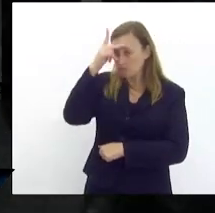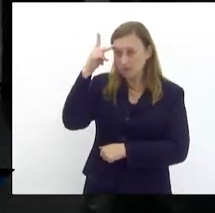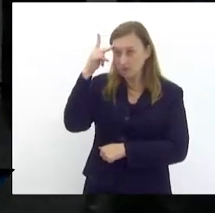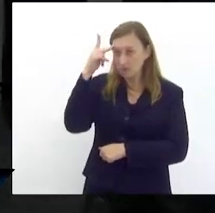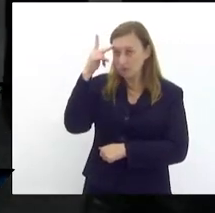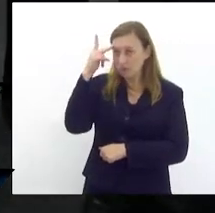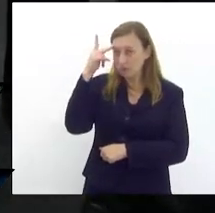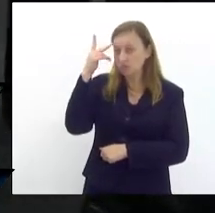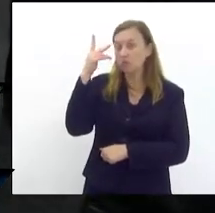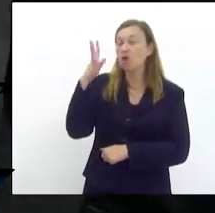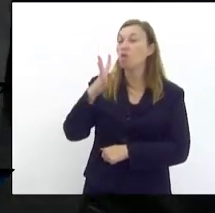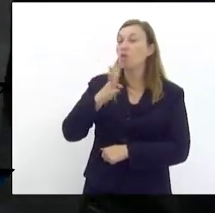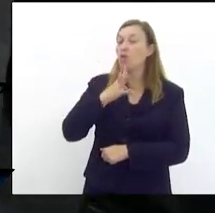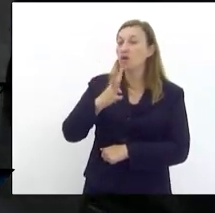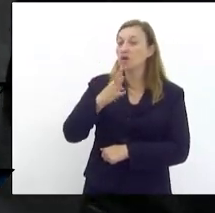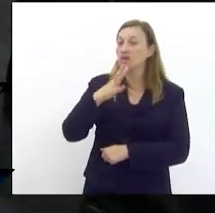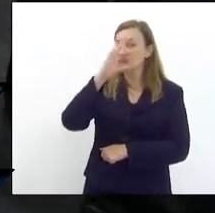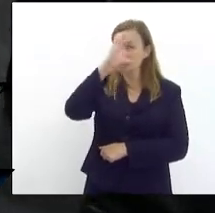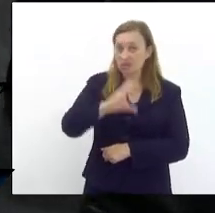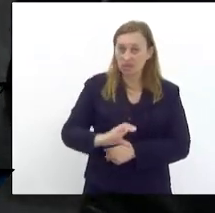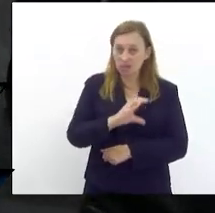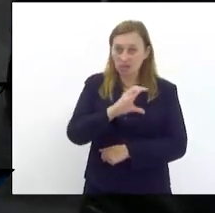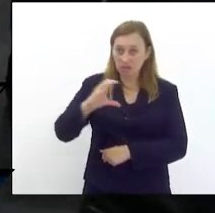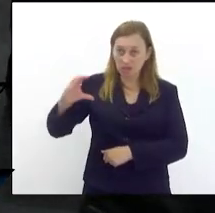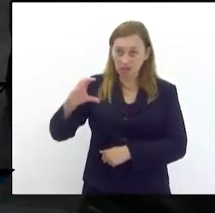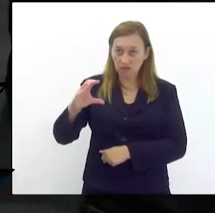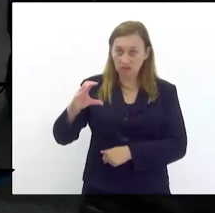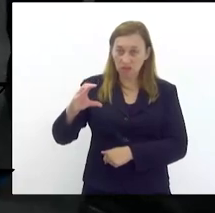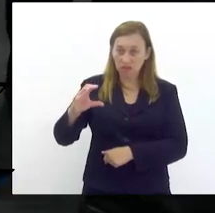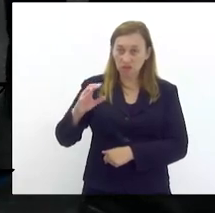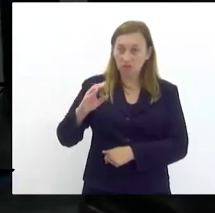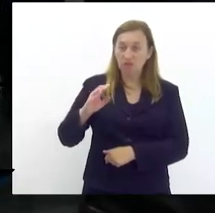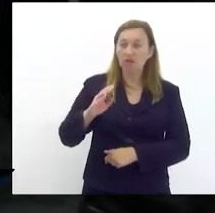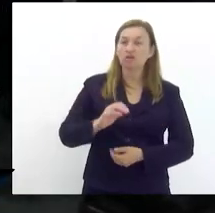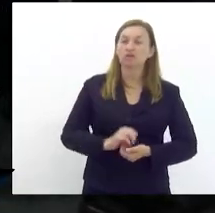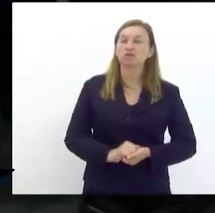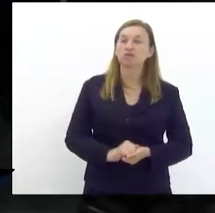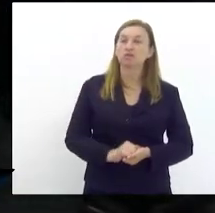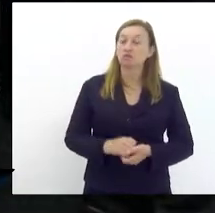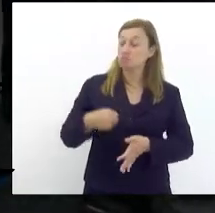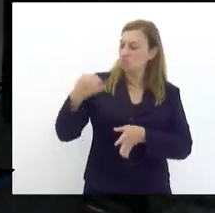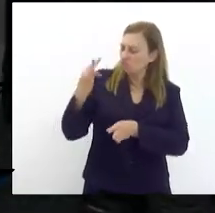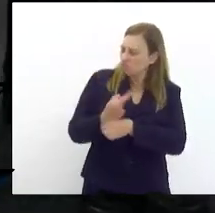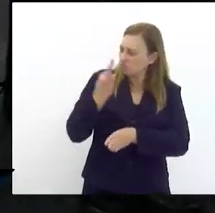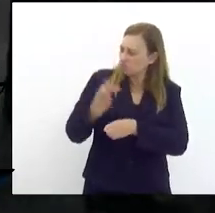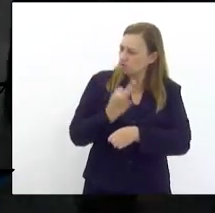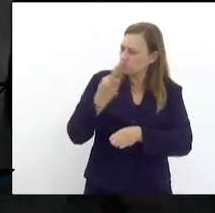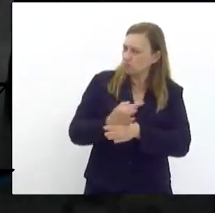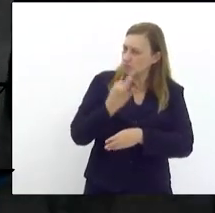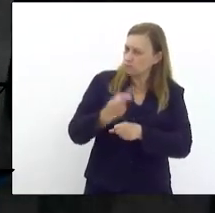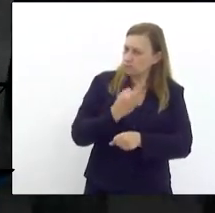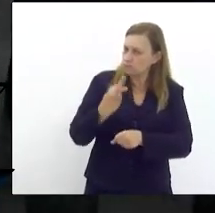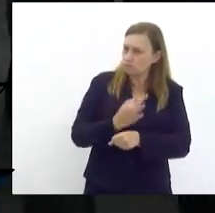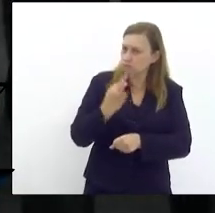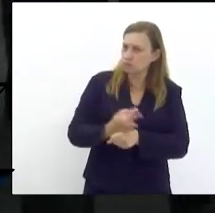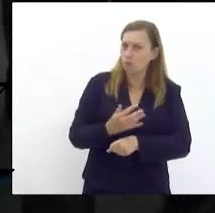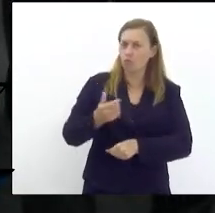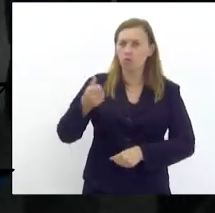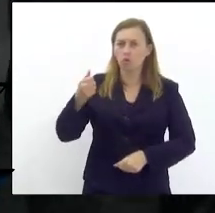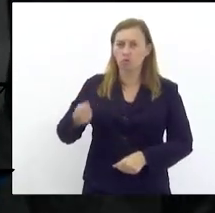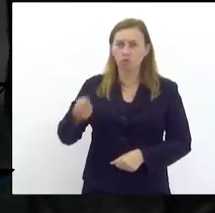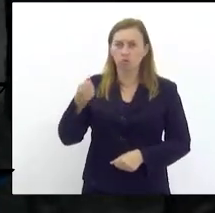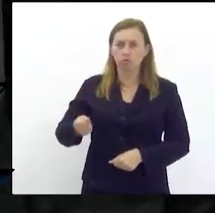da Igreja Católica Apostólica Romana um resistente a ditadura